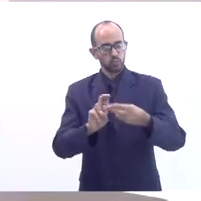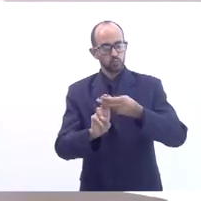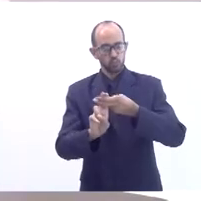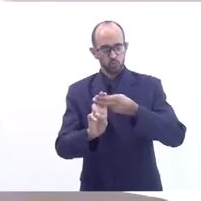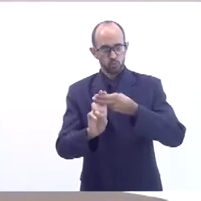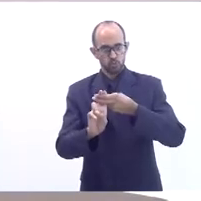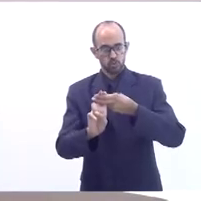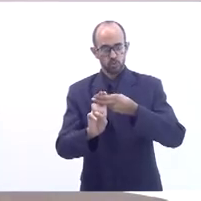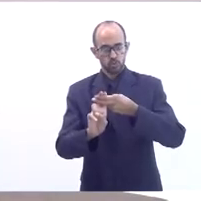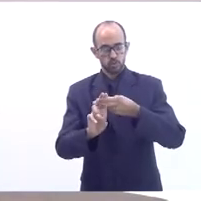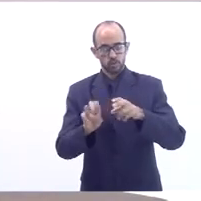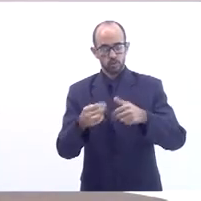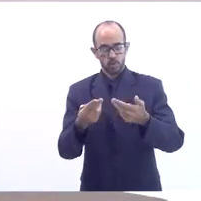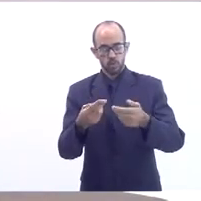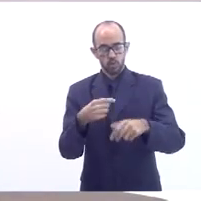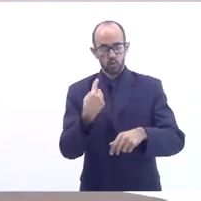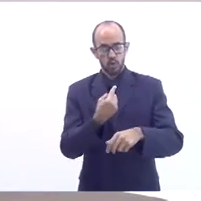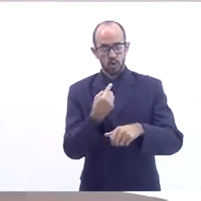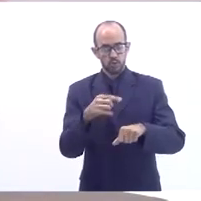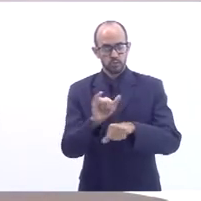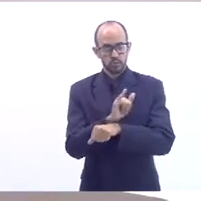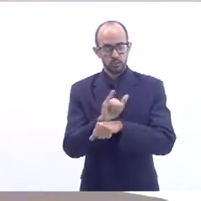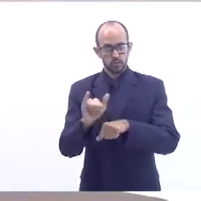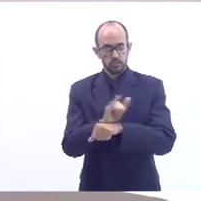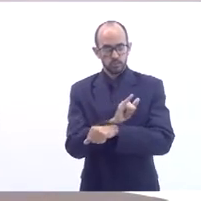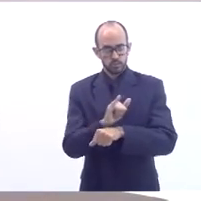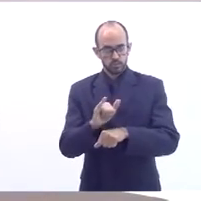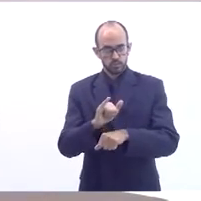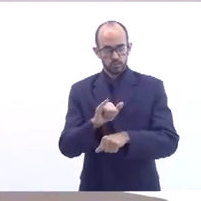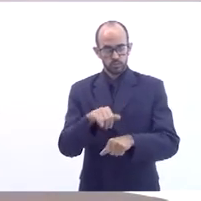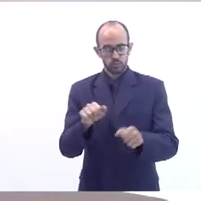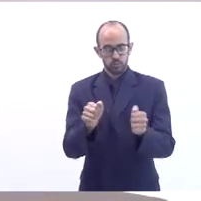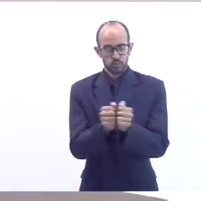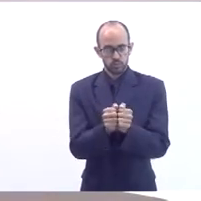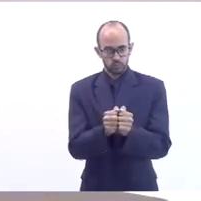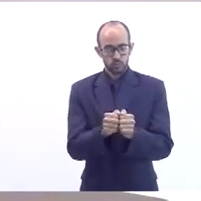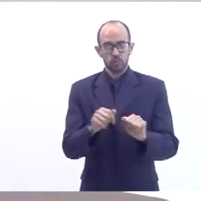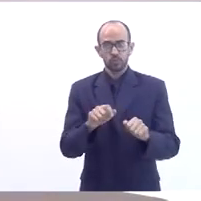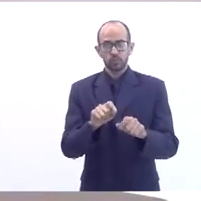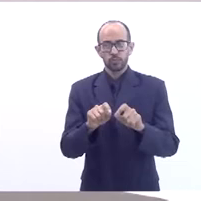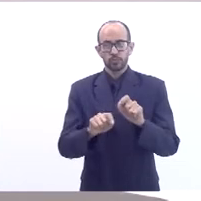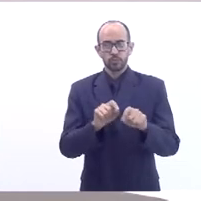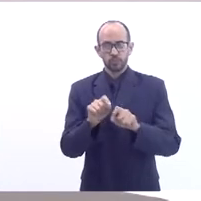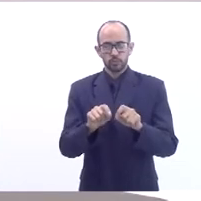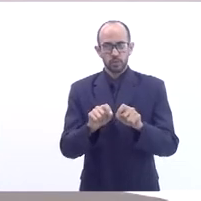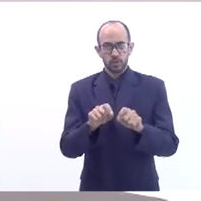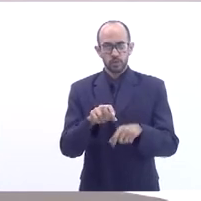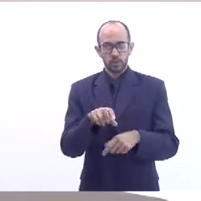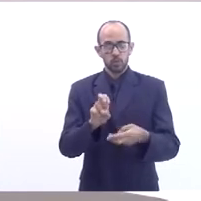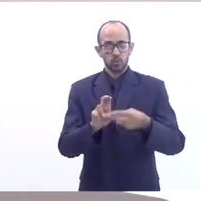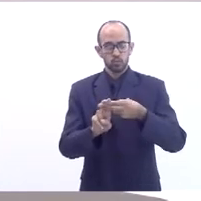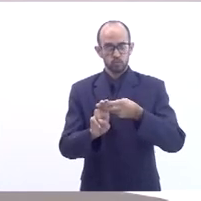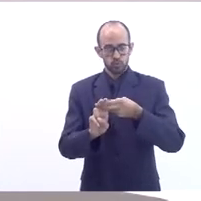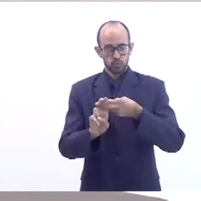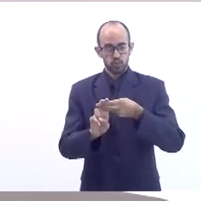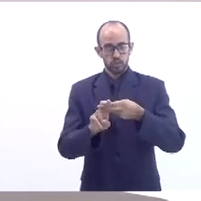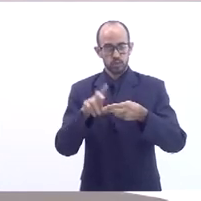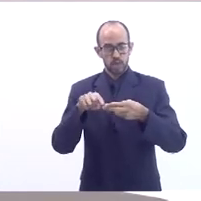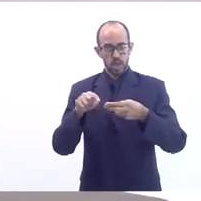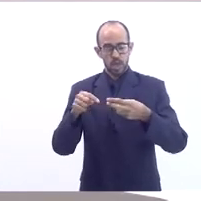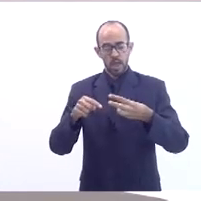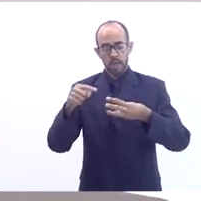uma certa jogada o André fizemos uma certa questão perder não suja é tripartite